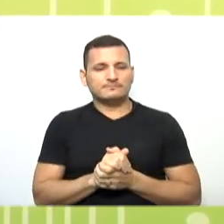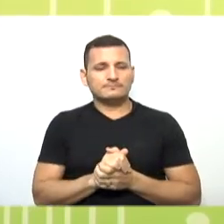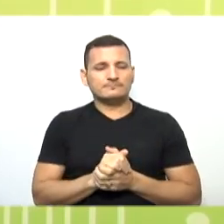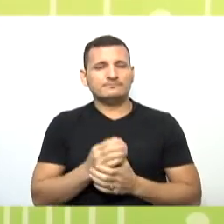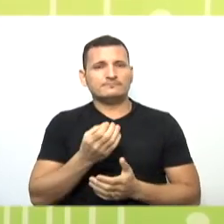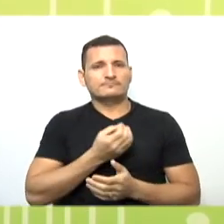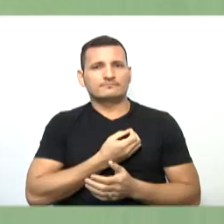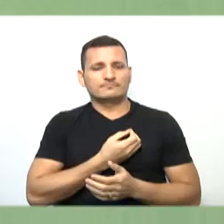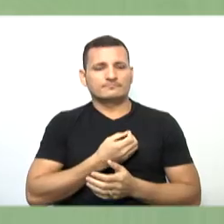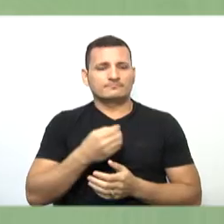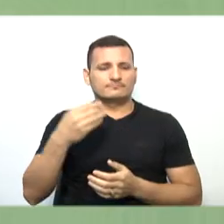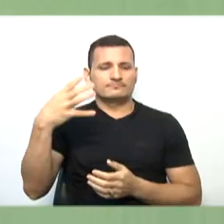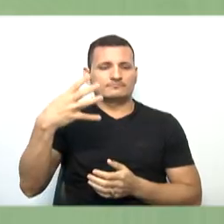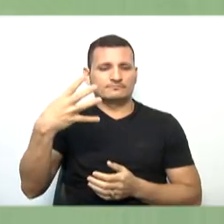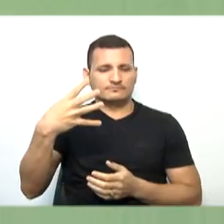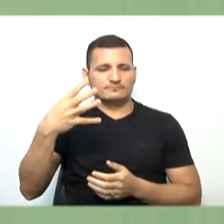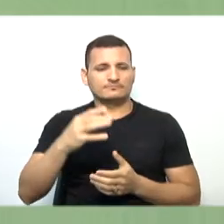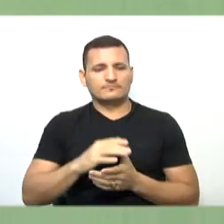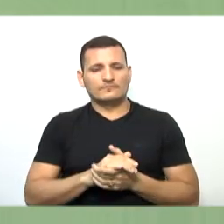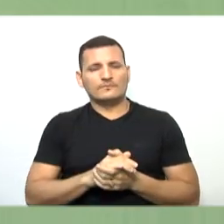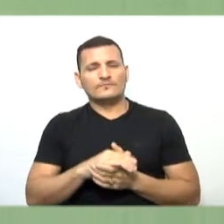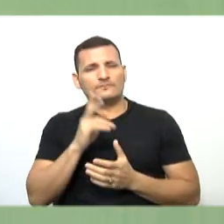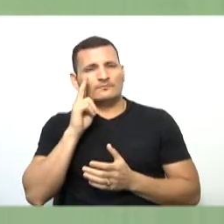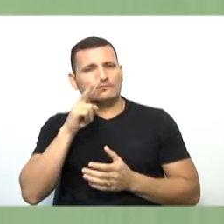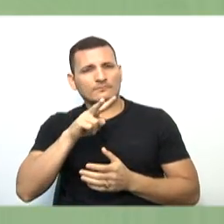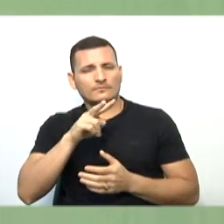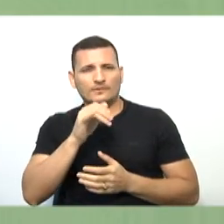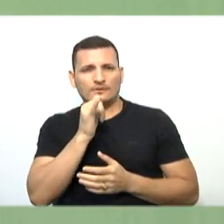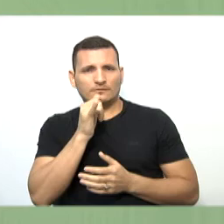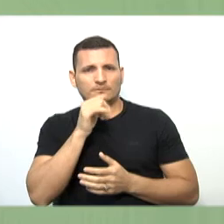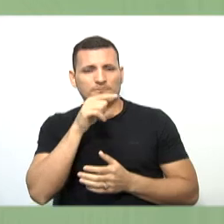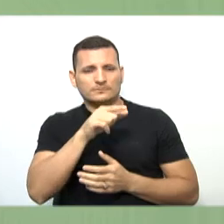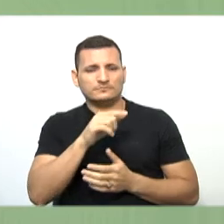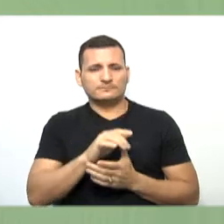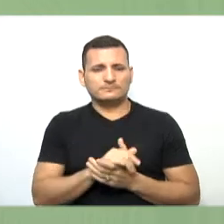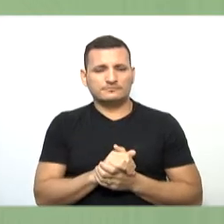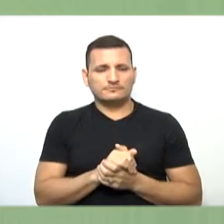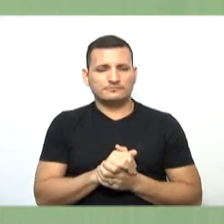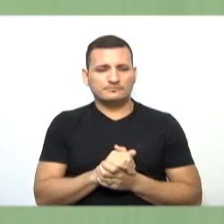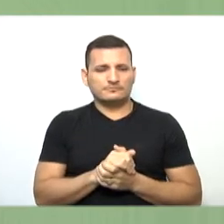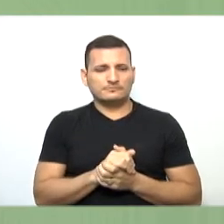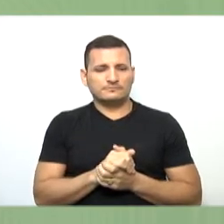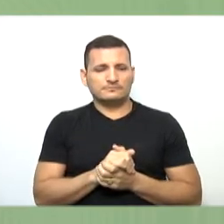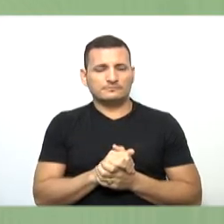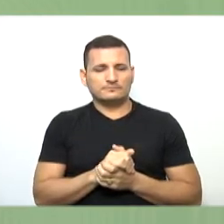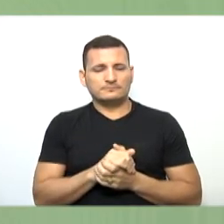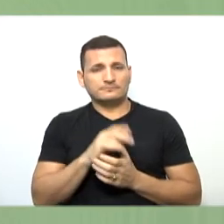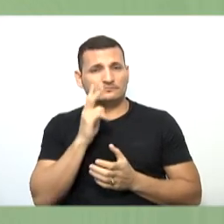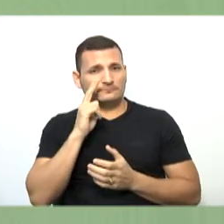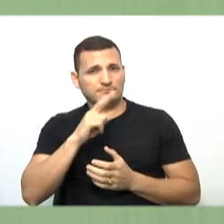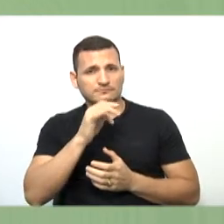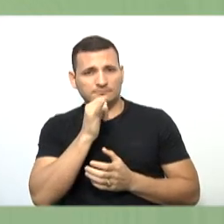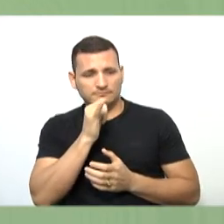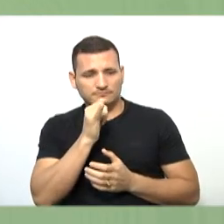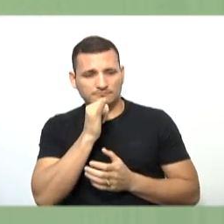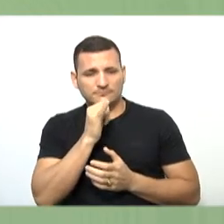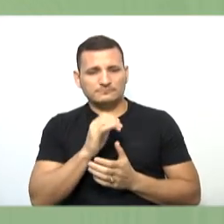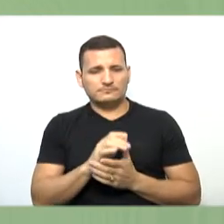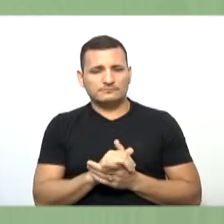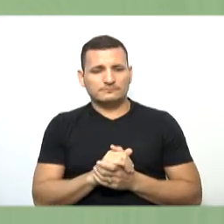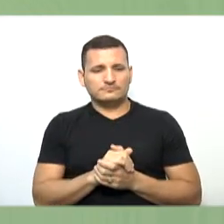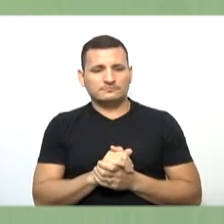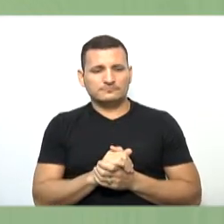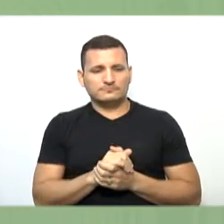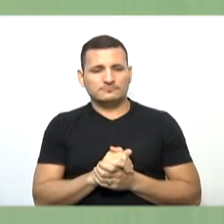Questão número 4. Observando o exemplo de evento, observando o exemplo de evento